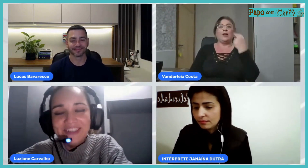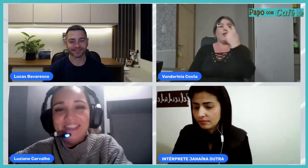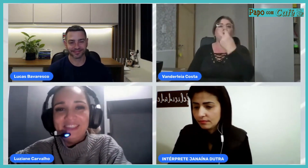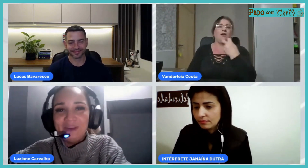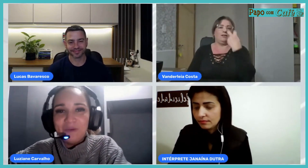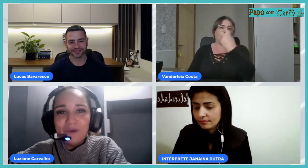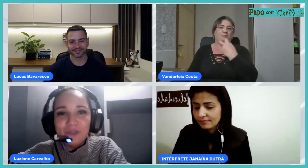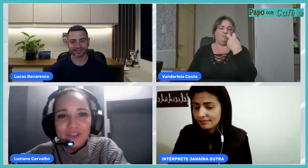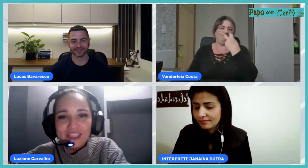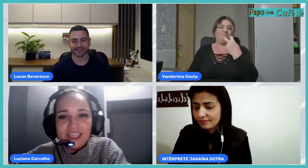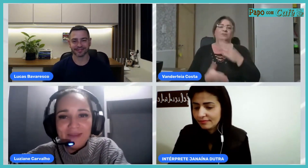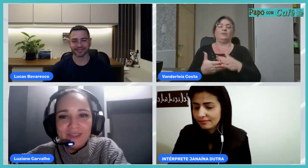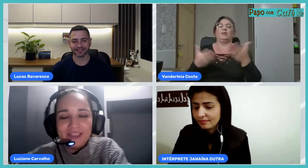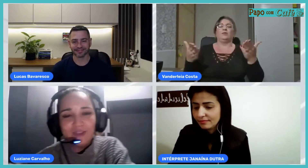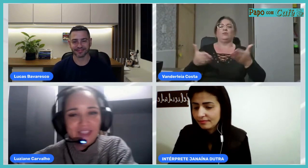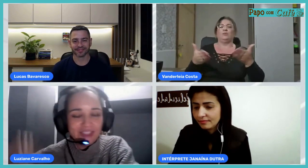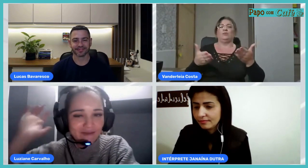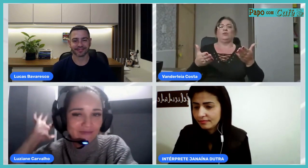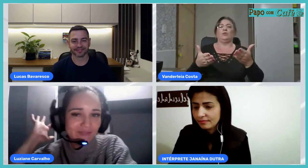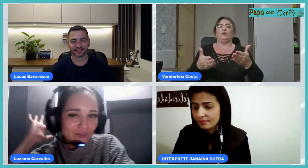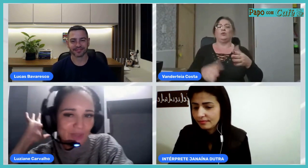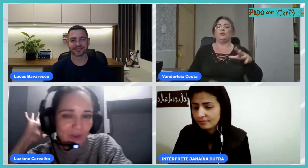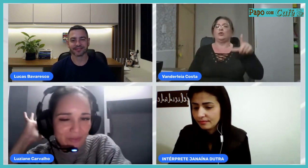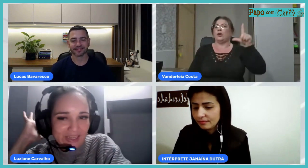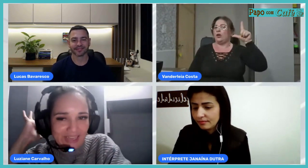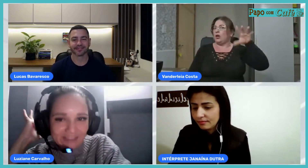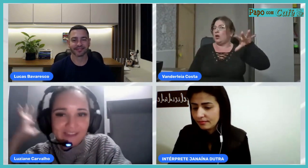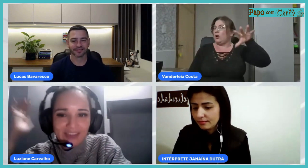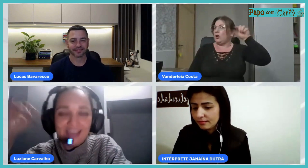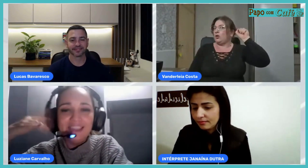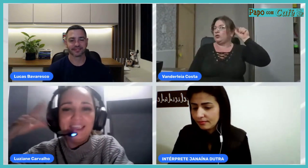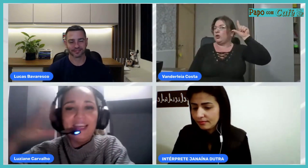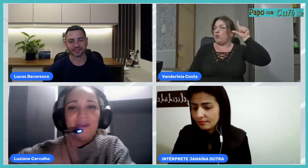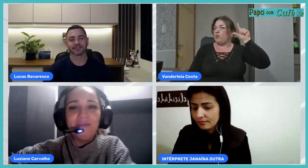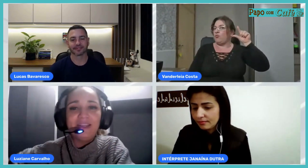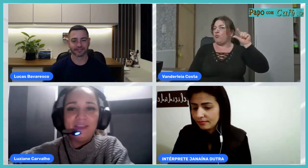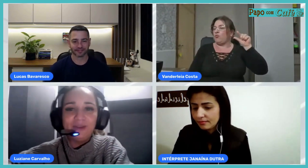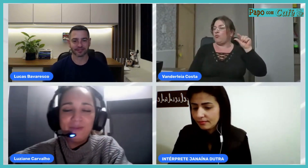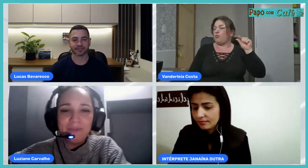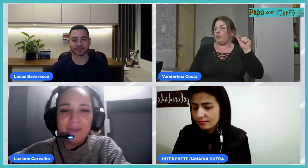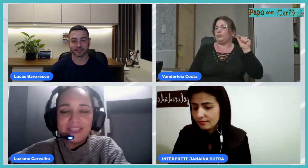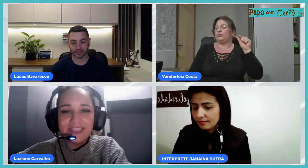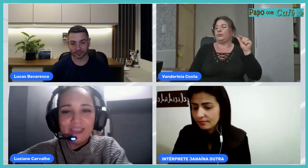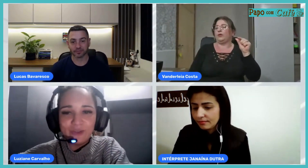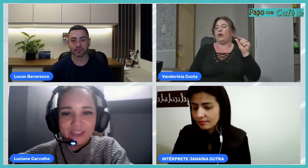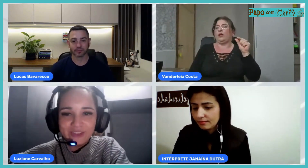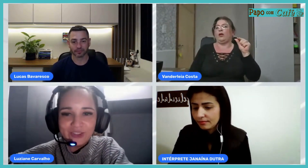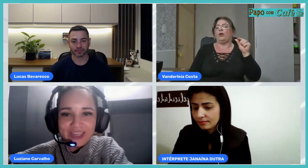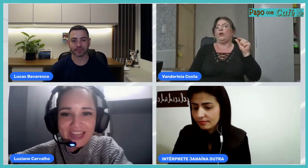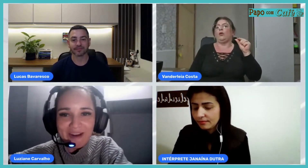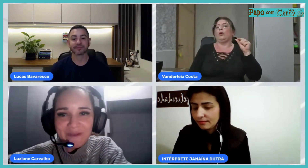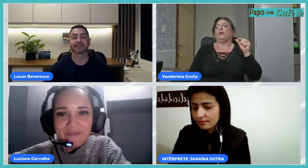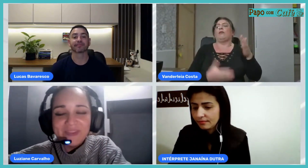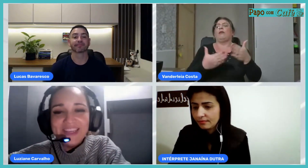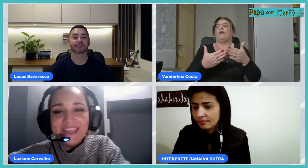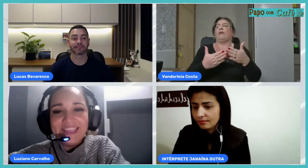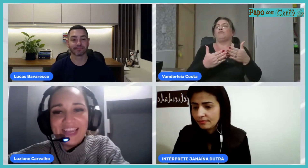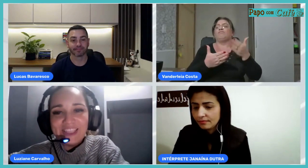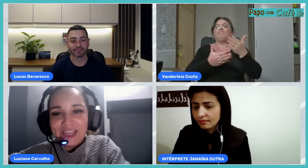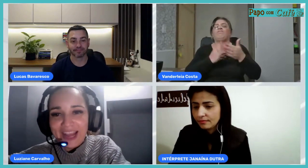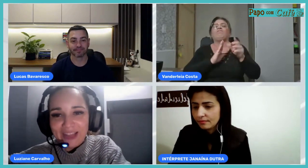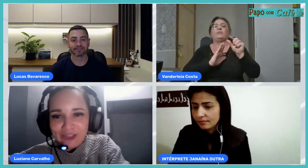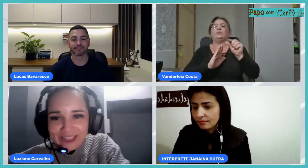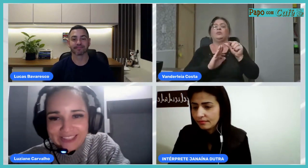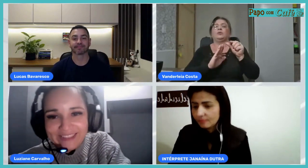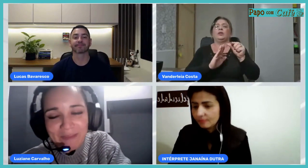labial. Então, hoje, a minha audição, eu venho perdendo ela, né, é uma perda neurosensorial, e